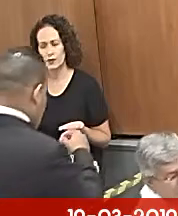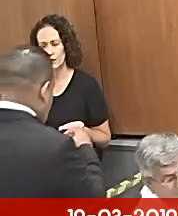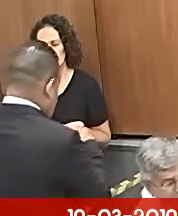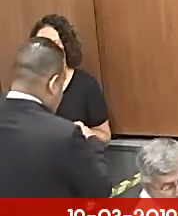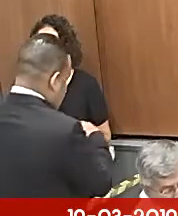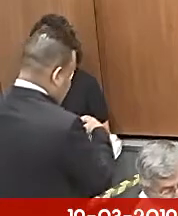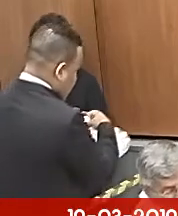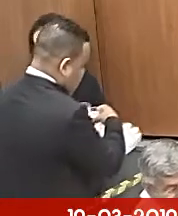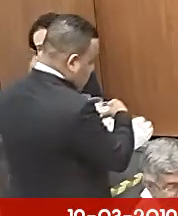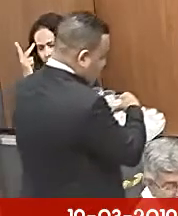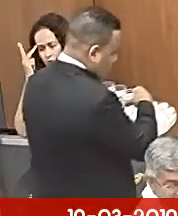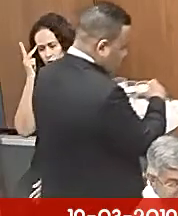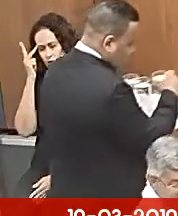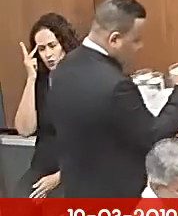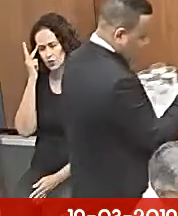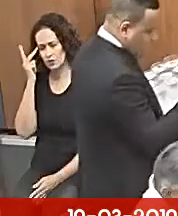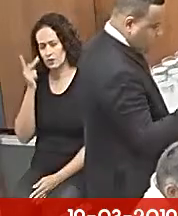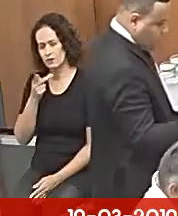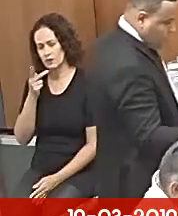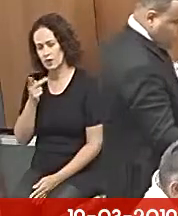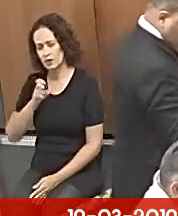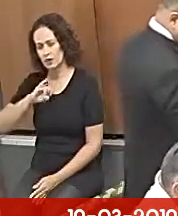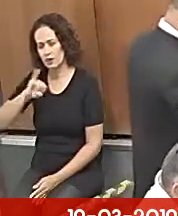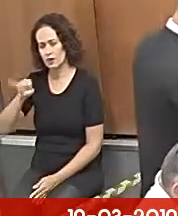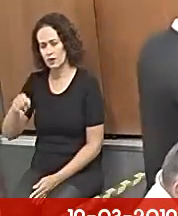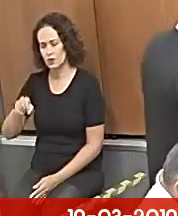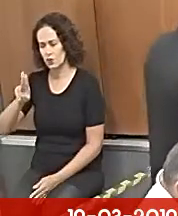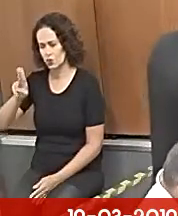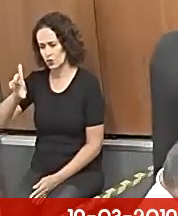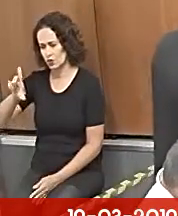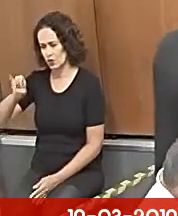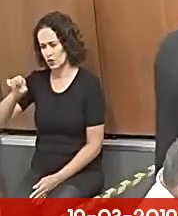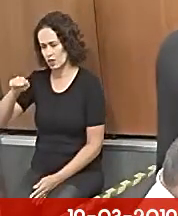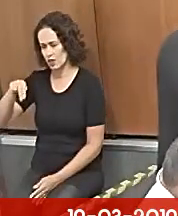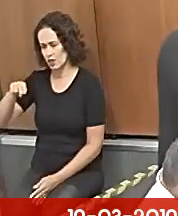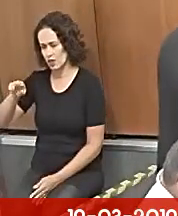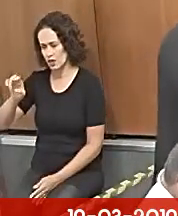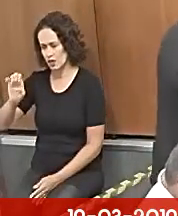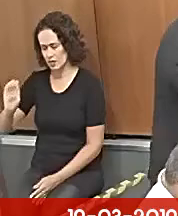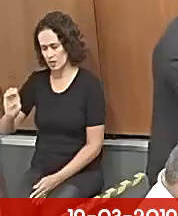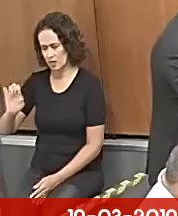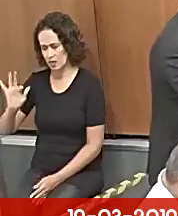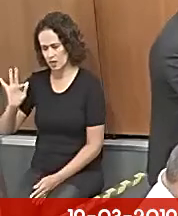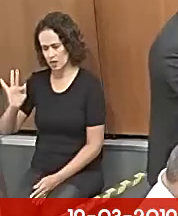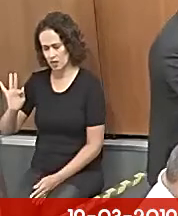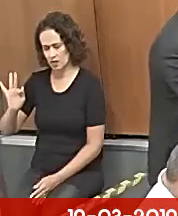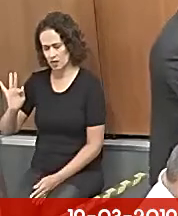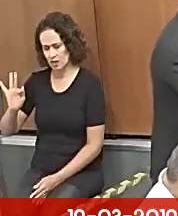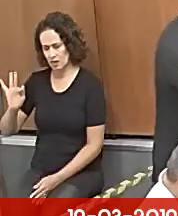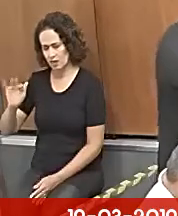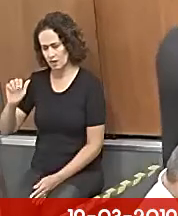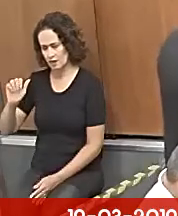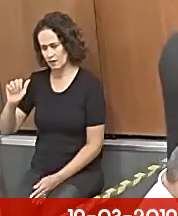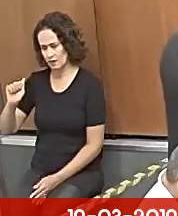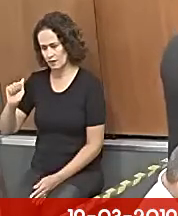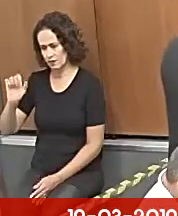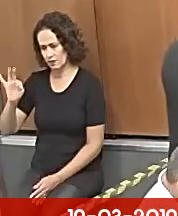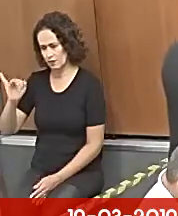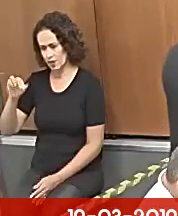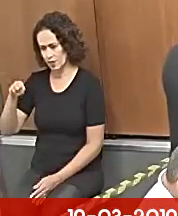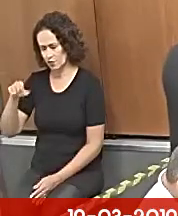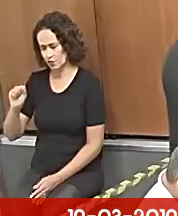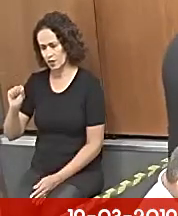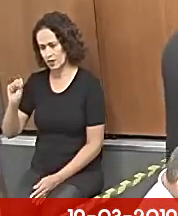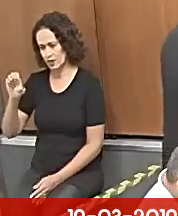o caso a juliana é juliano de fátima sena reis do amaral repetindo juliane de fátima